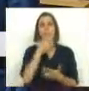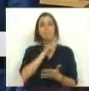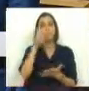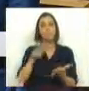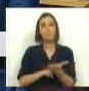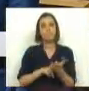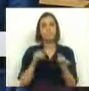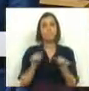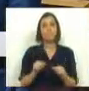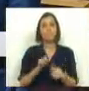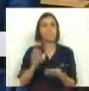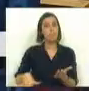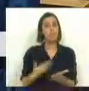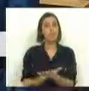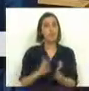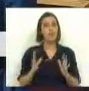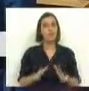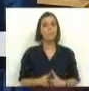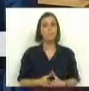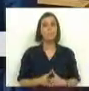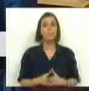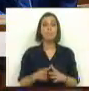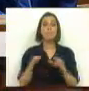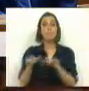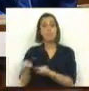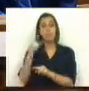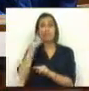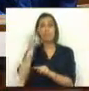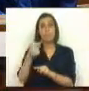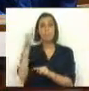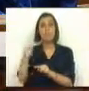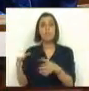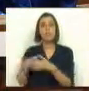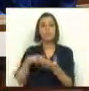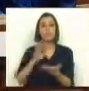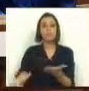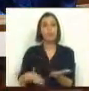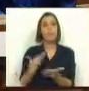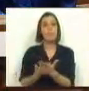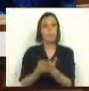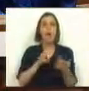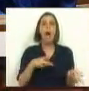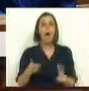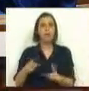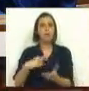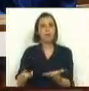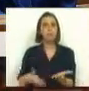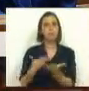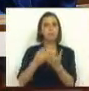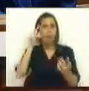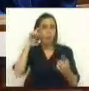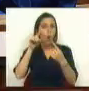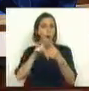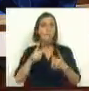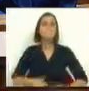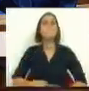viabilizará esta proposta. E, em sede de especialidade, apresentará propostas de alteração com o